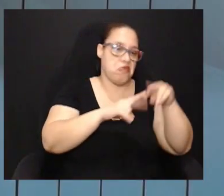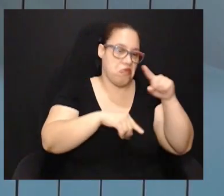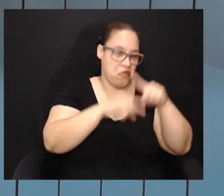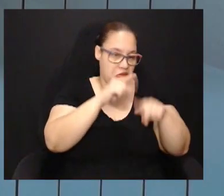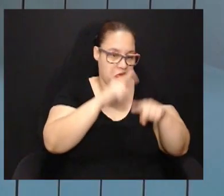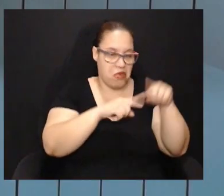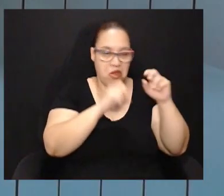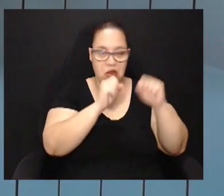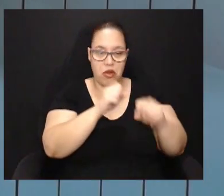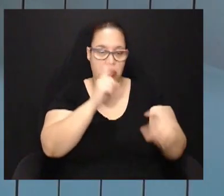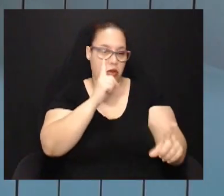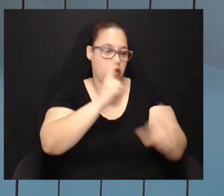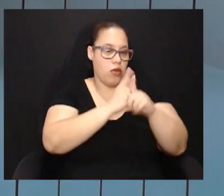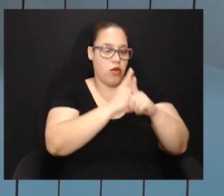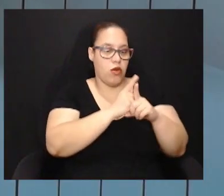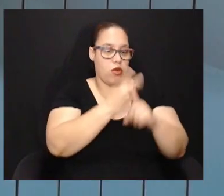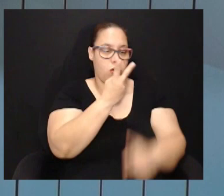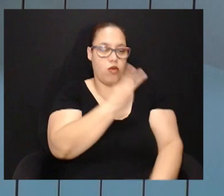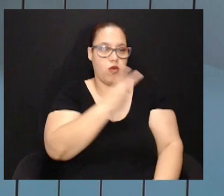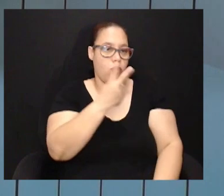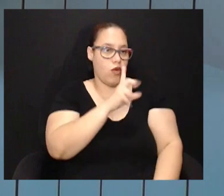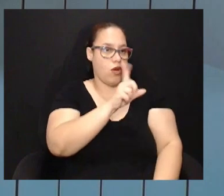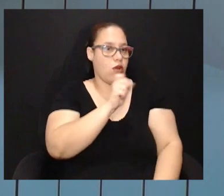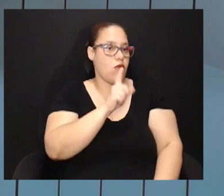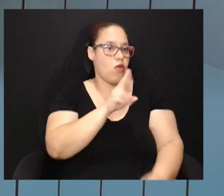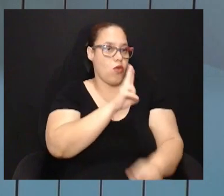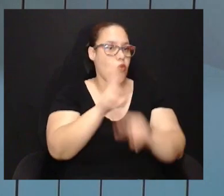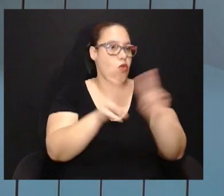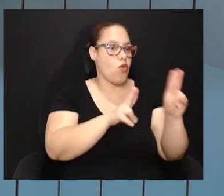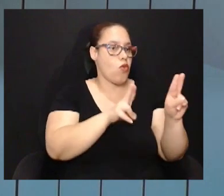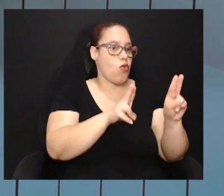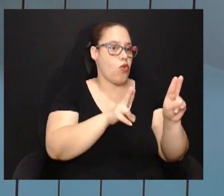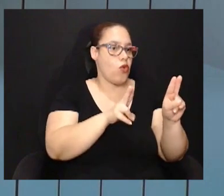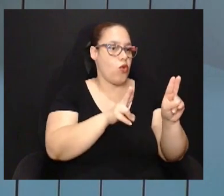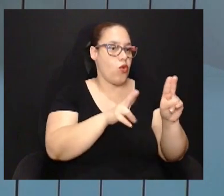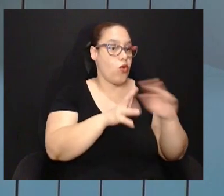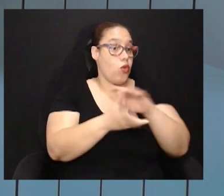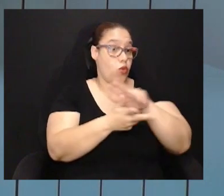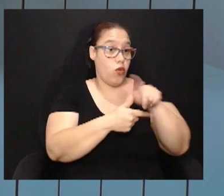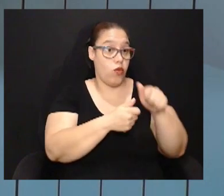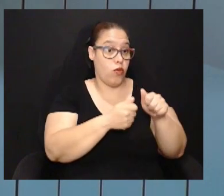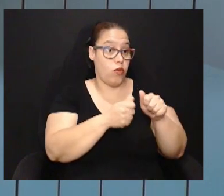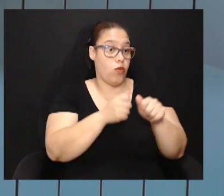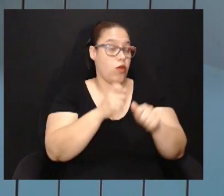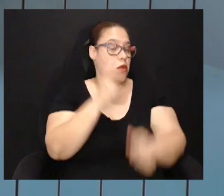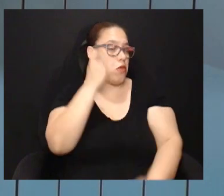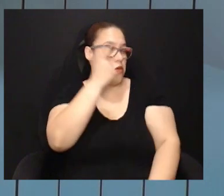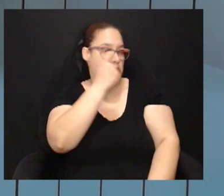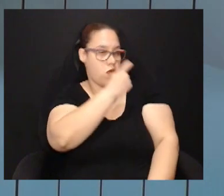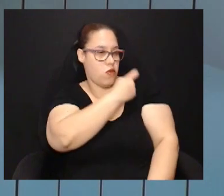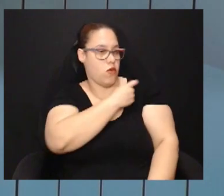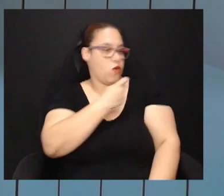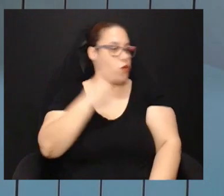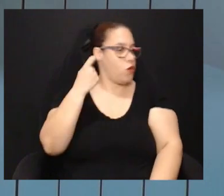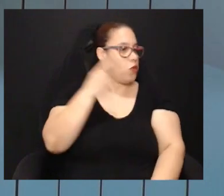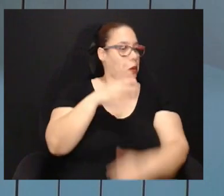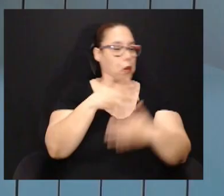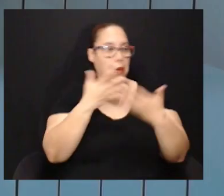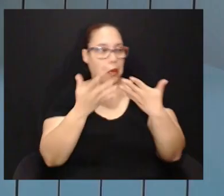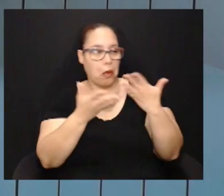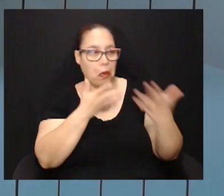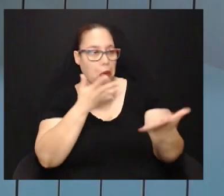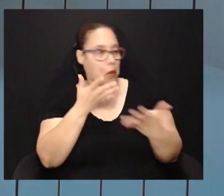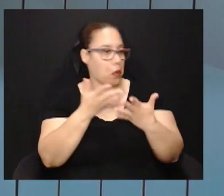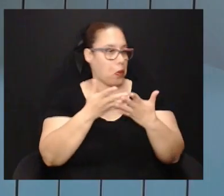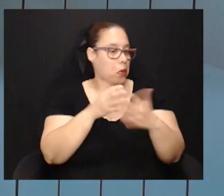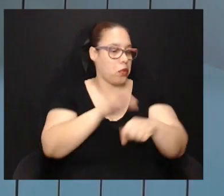que também podem ser encontrados, essas duas substâncias também no mundo, da perfumaria, nessa parte